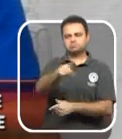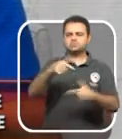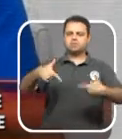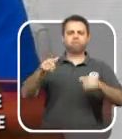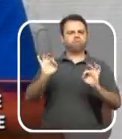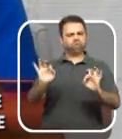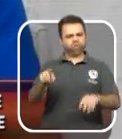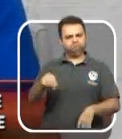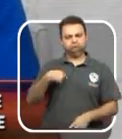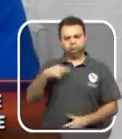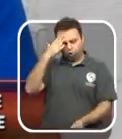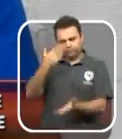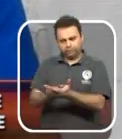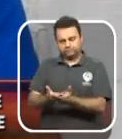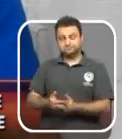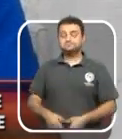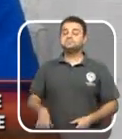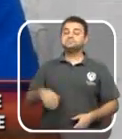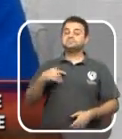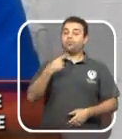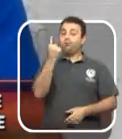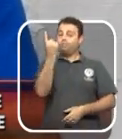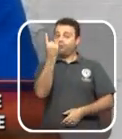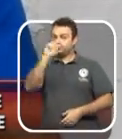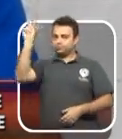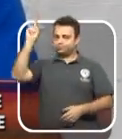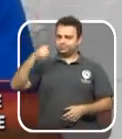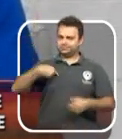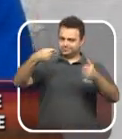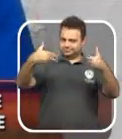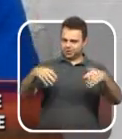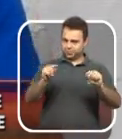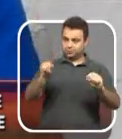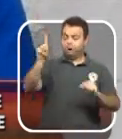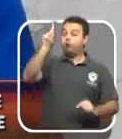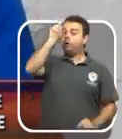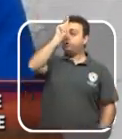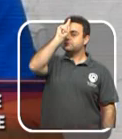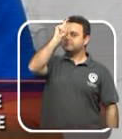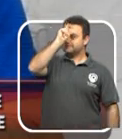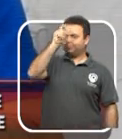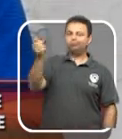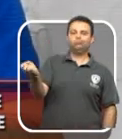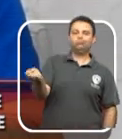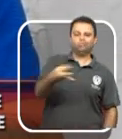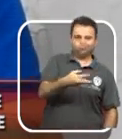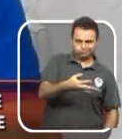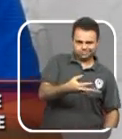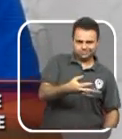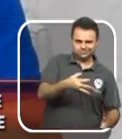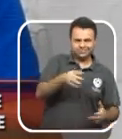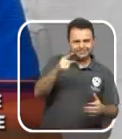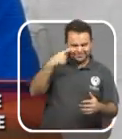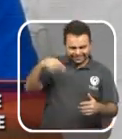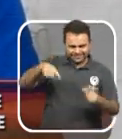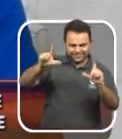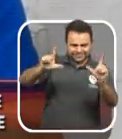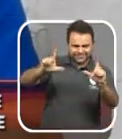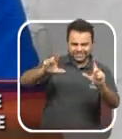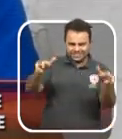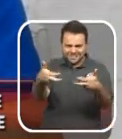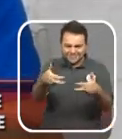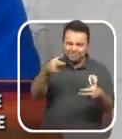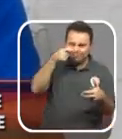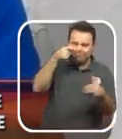município, que ganham pouco na sua maioria e que muitas vezes ficam, aí a Deus dará, também é um apoio